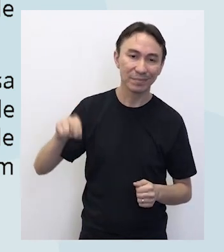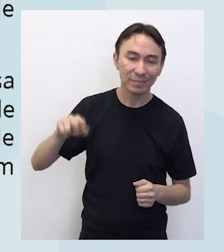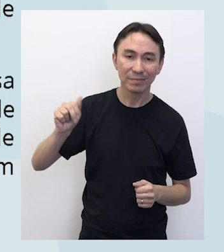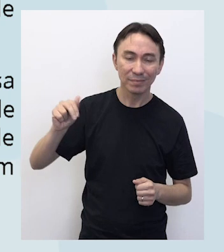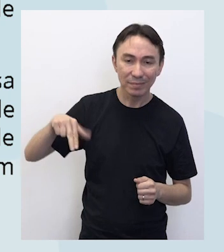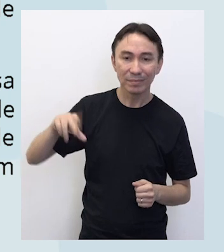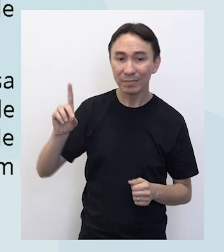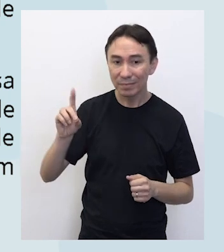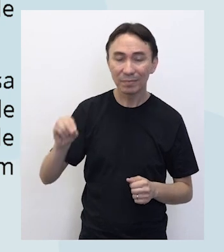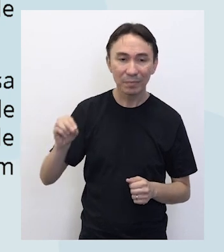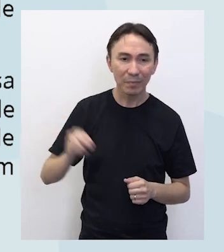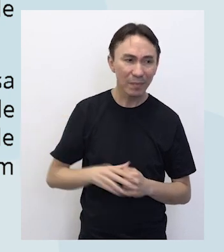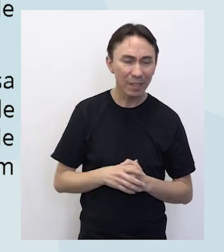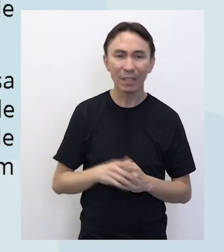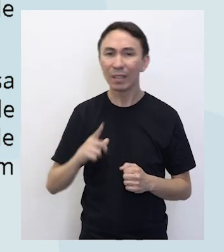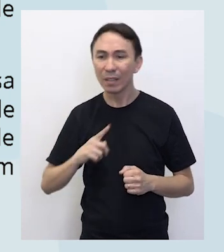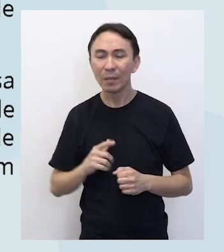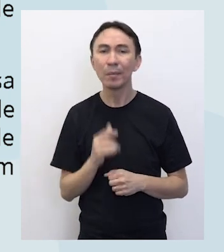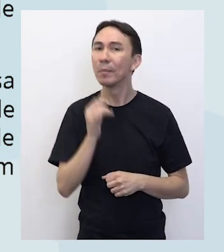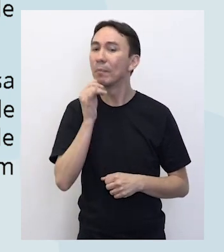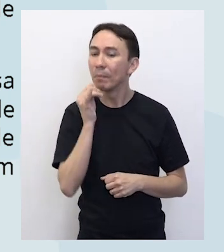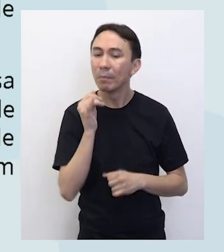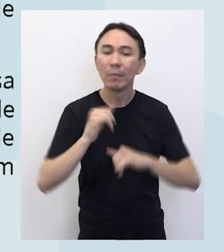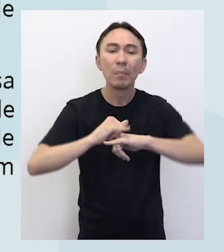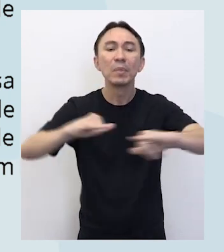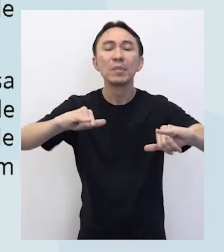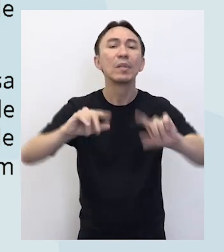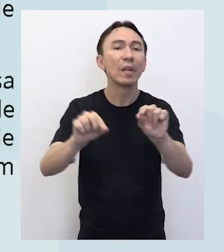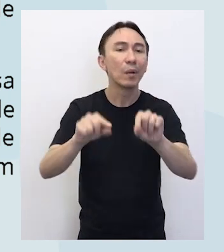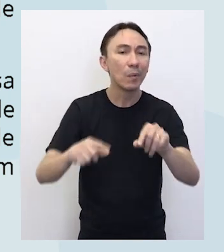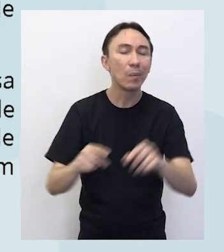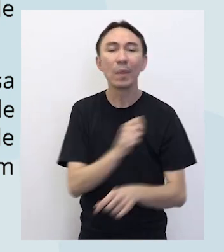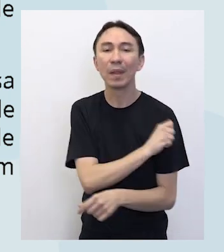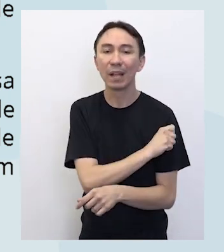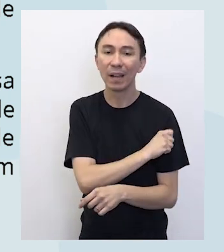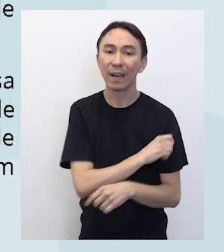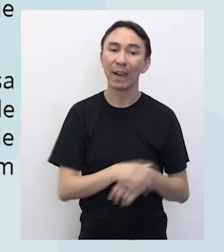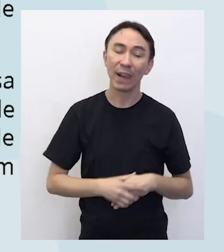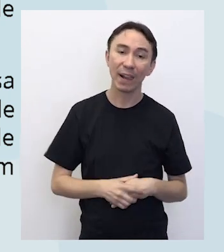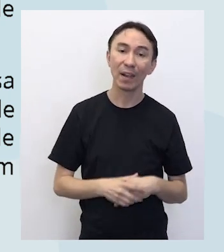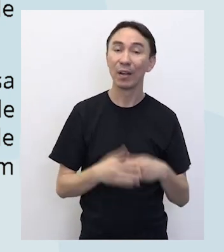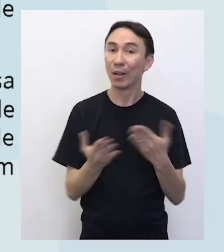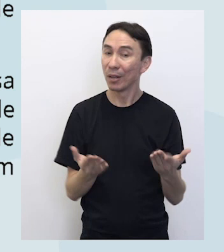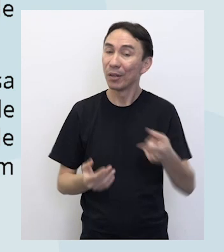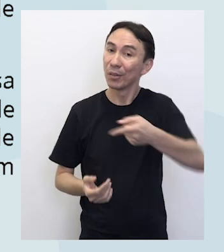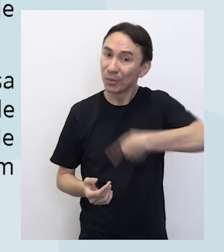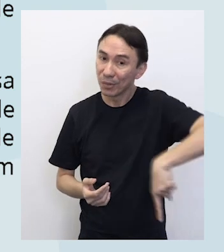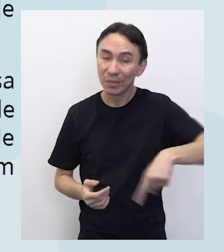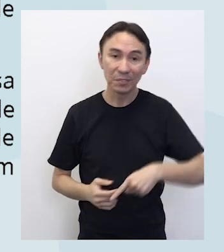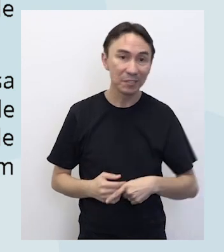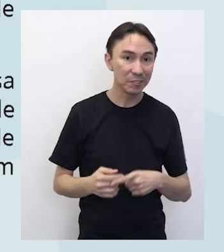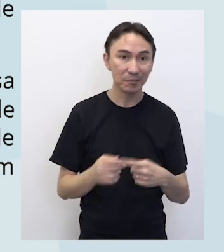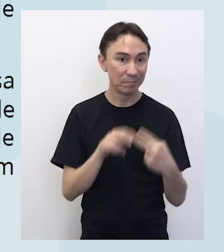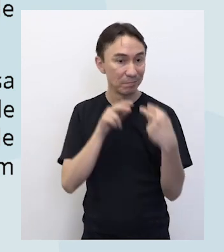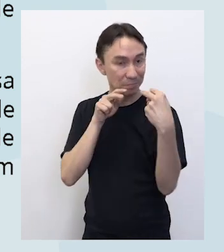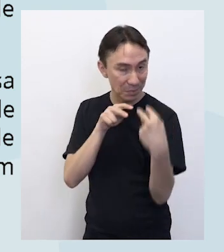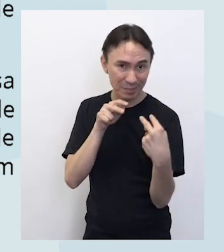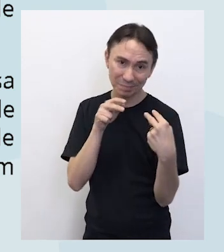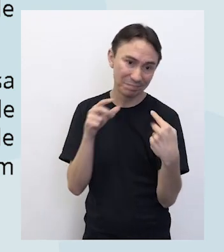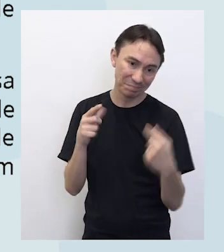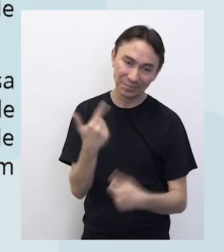Professora, deixa um recadinho para os nossos alunos, professora. Bom, turma, não estamos nos vendo, mas estamos aqui, como a professora